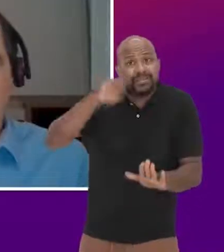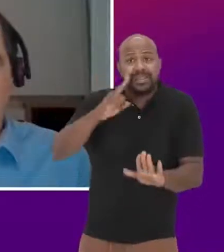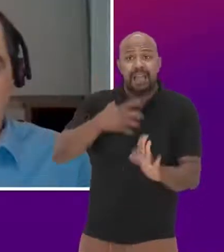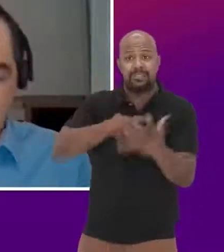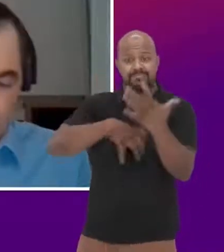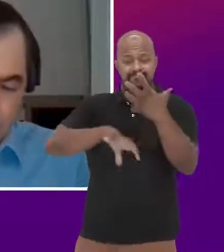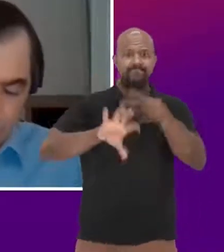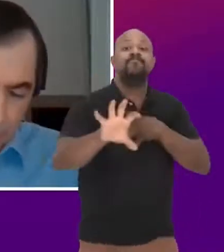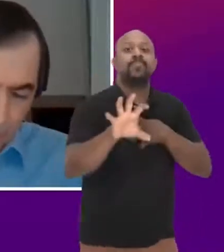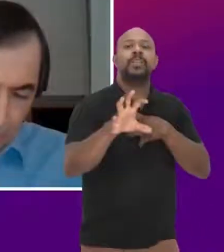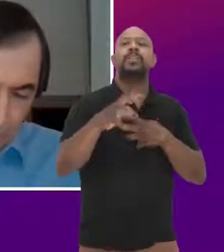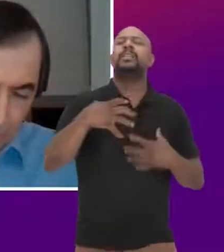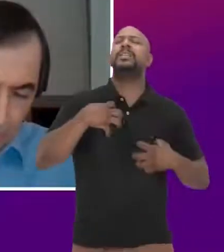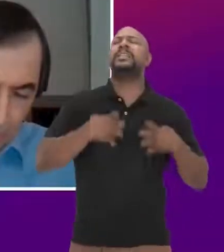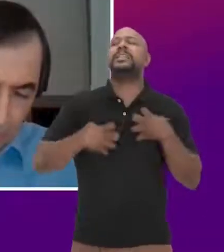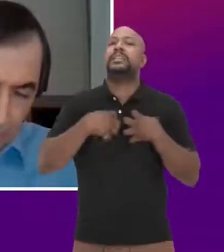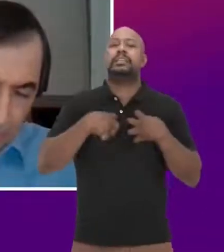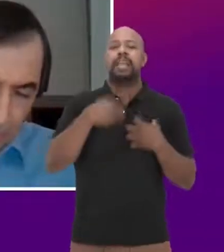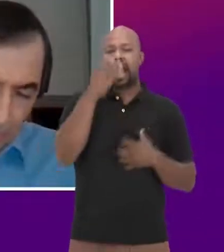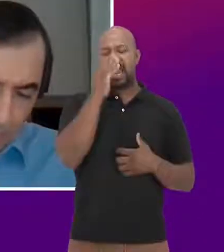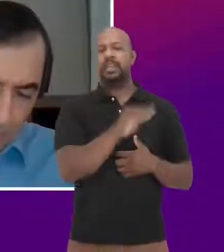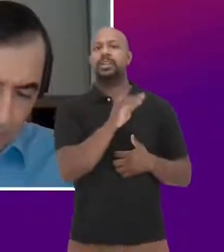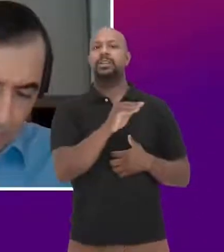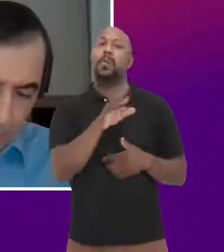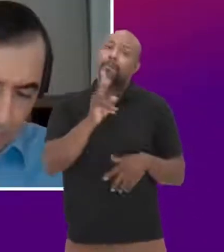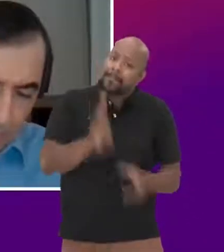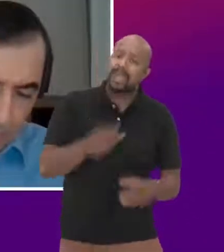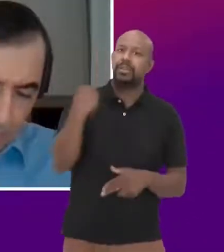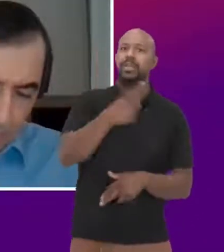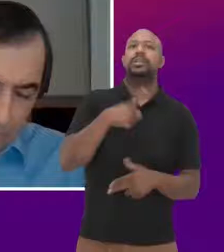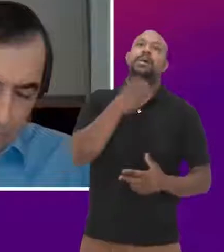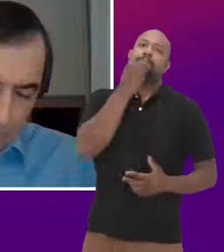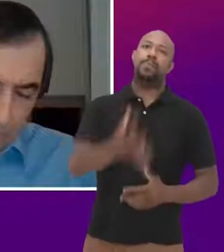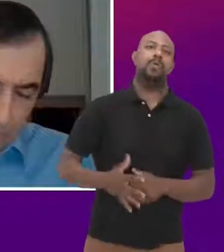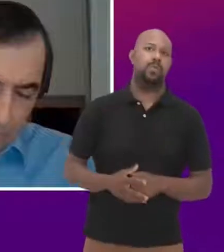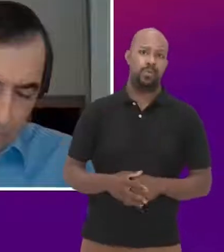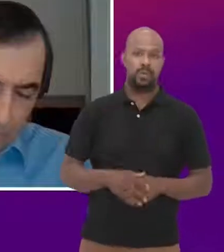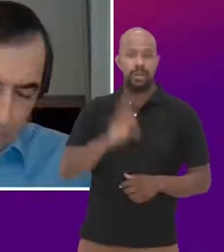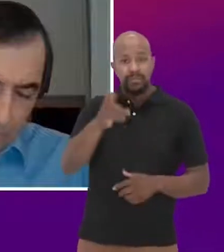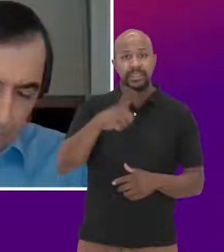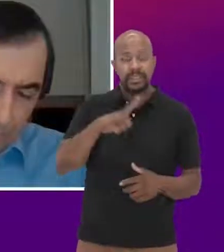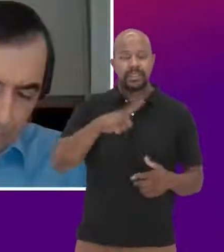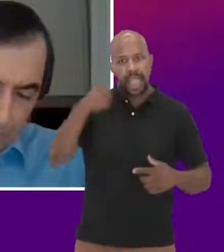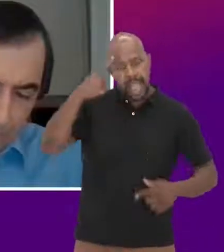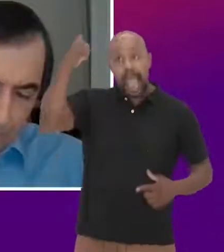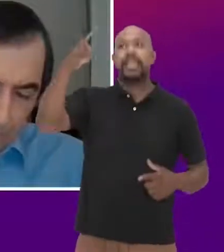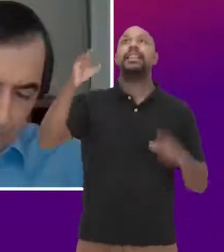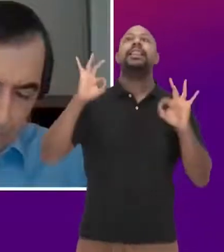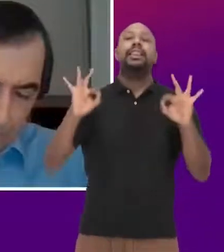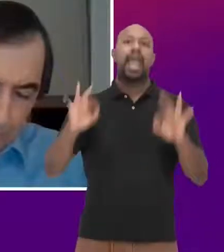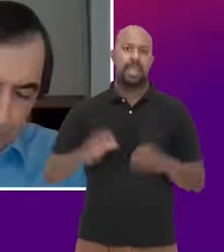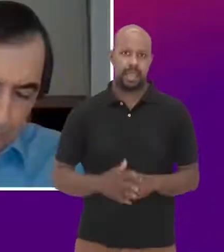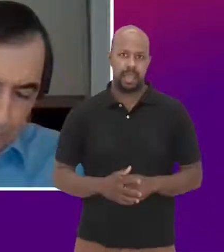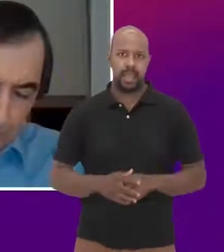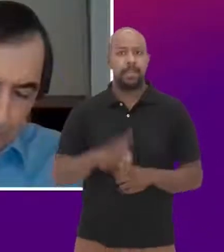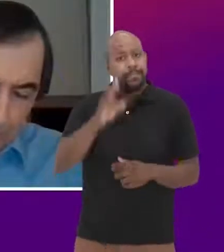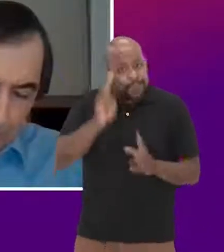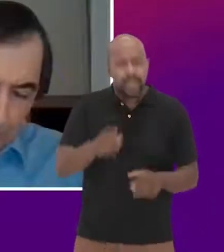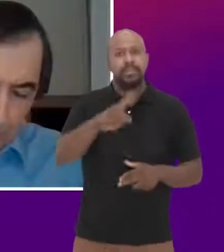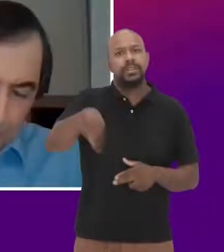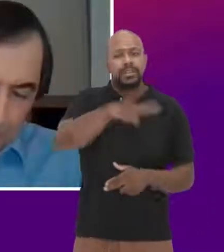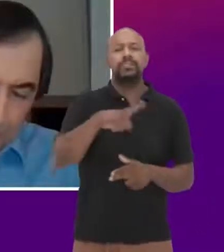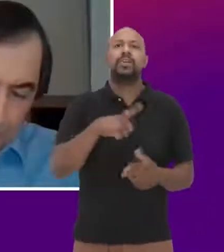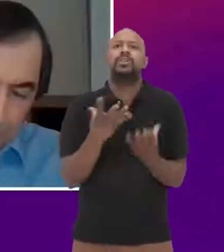a dor da rejeição, mesmo quando a gente é bom, mesmo quando a gente tem a grande ideia, mesmo quando a gente